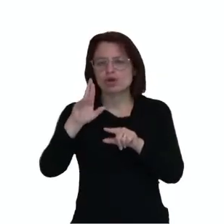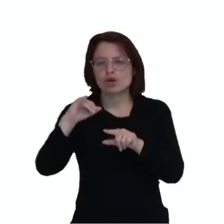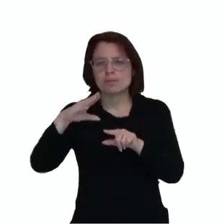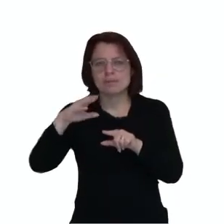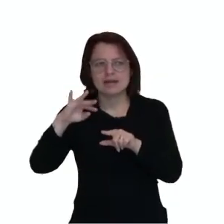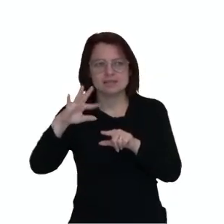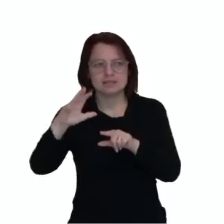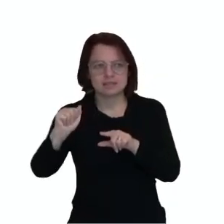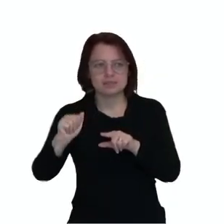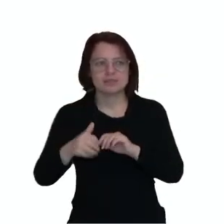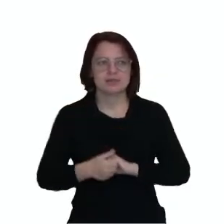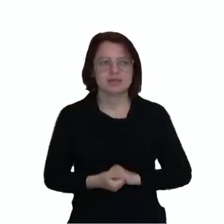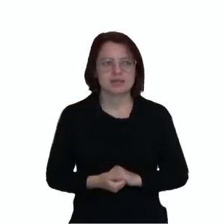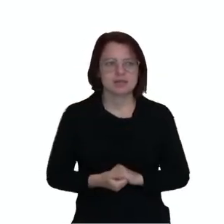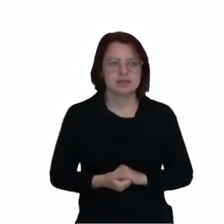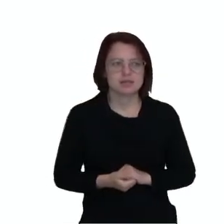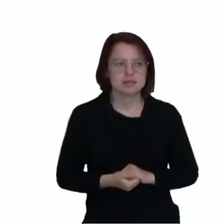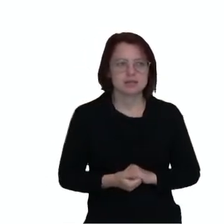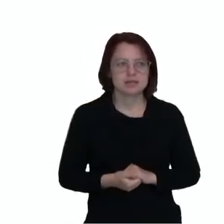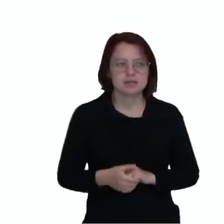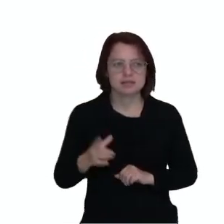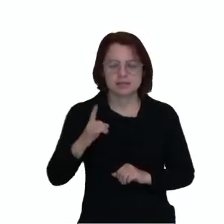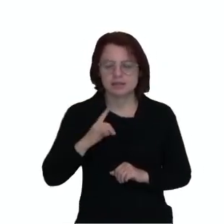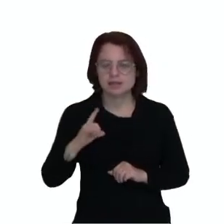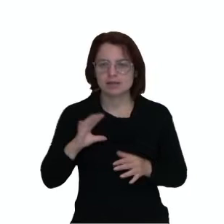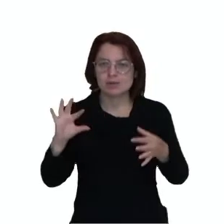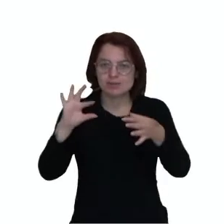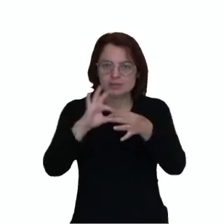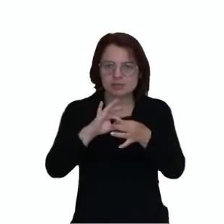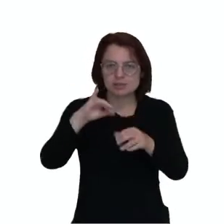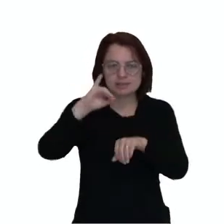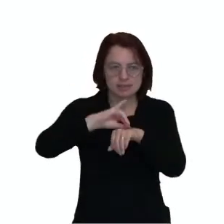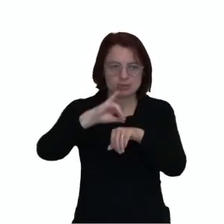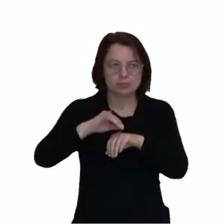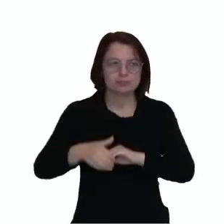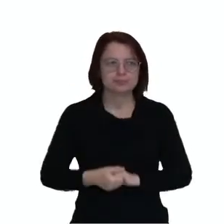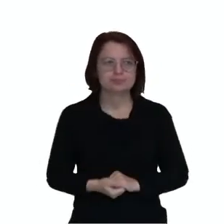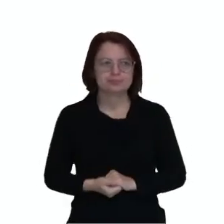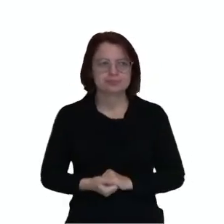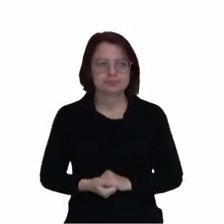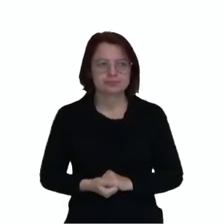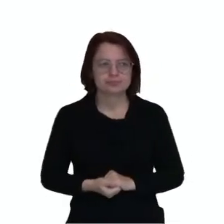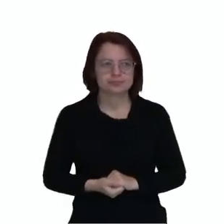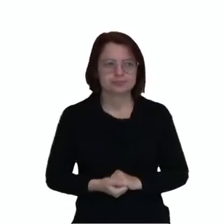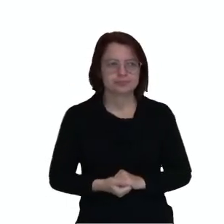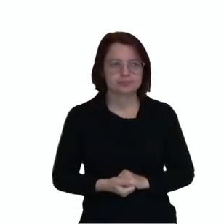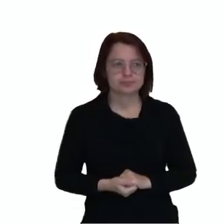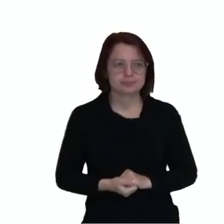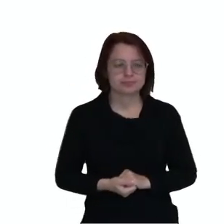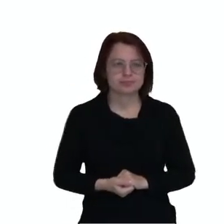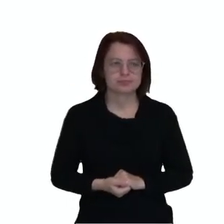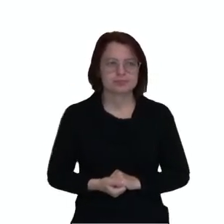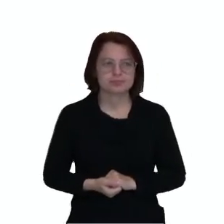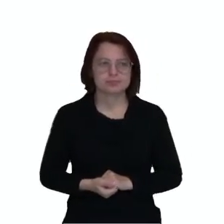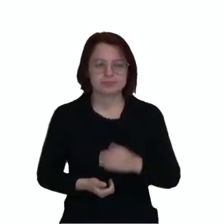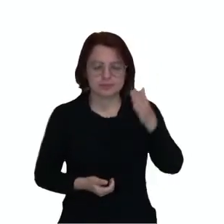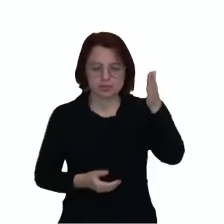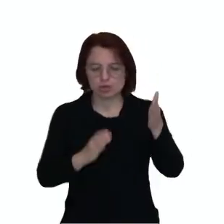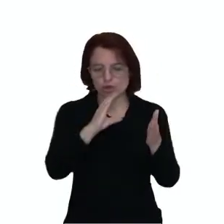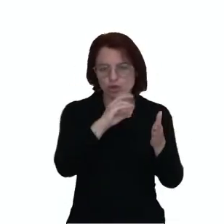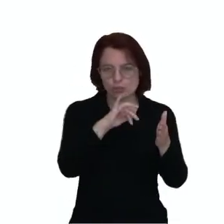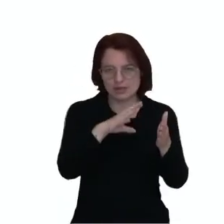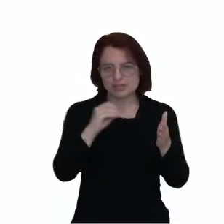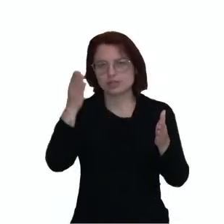duas réplicas, né? E ele é unido pelo centrômero. Então, olha, cromátide, cromátide. Elas